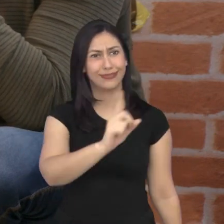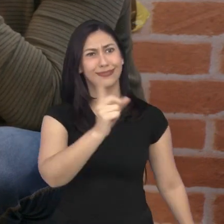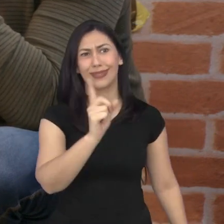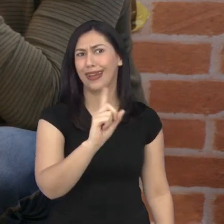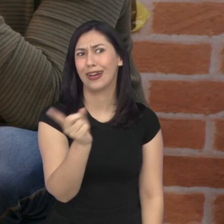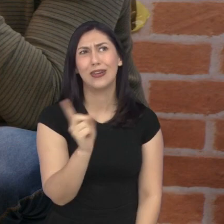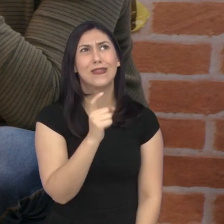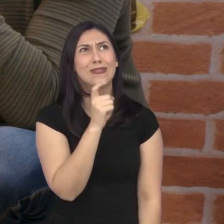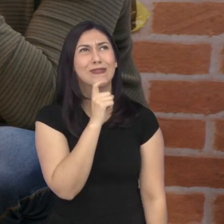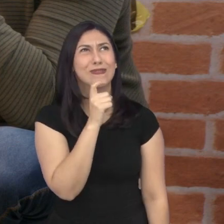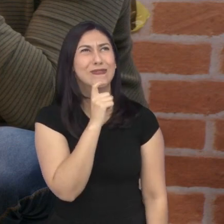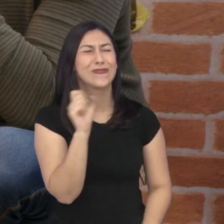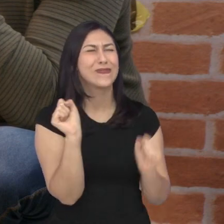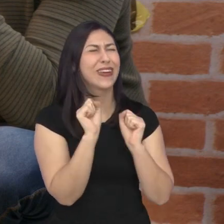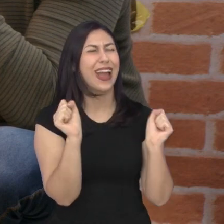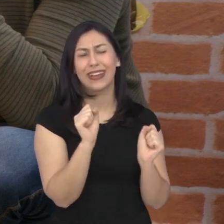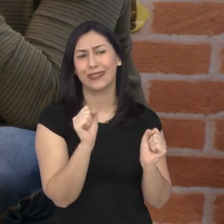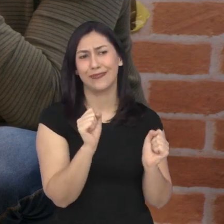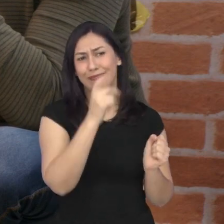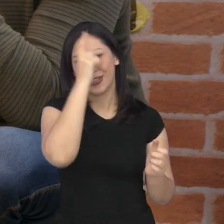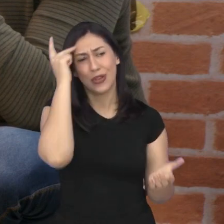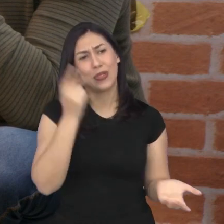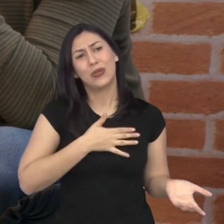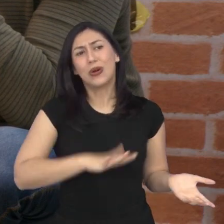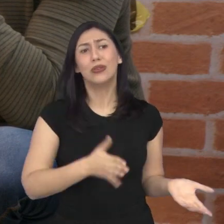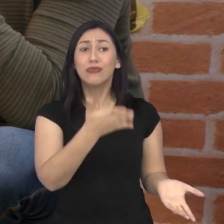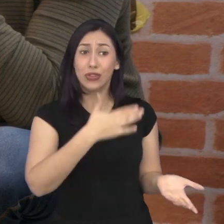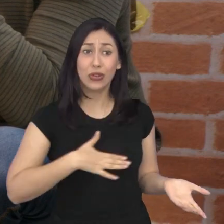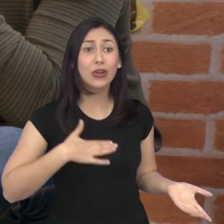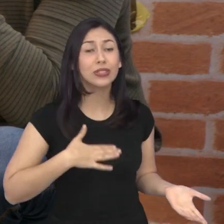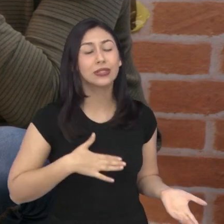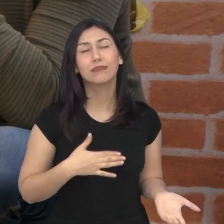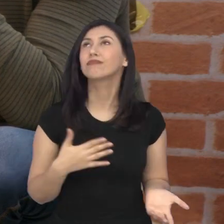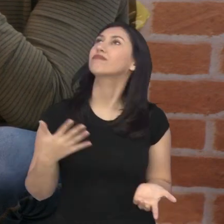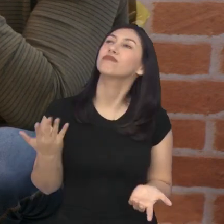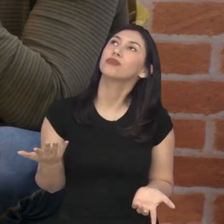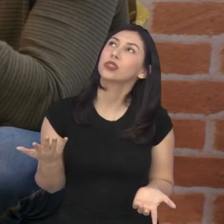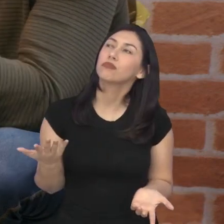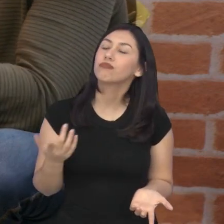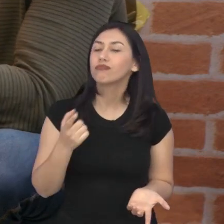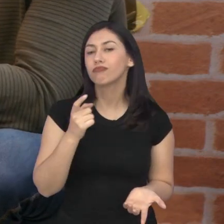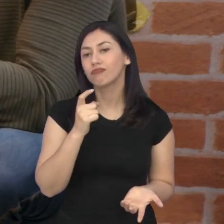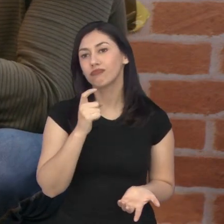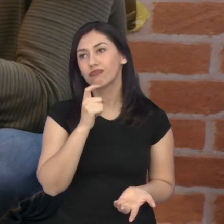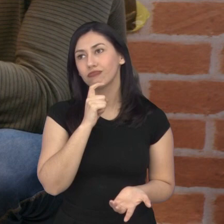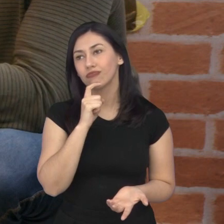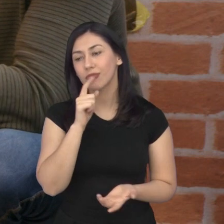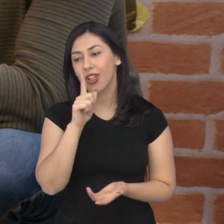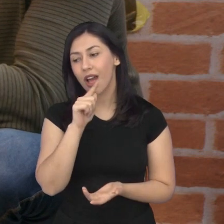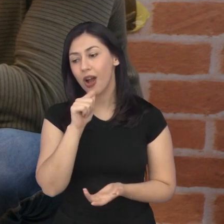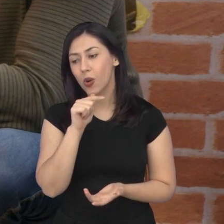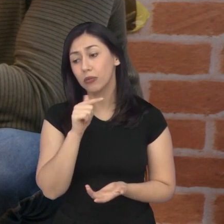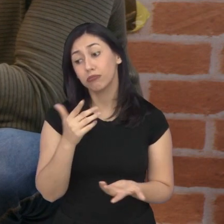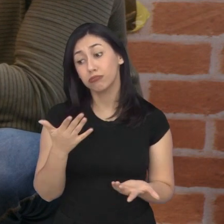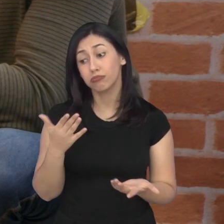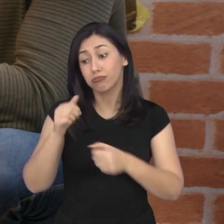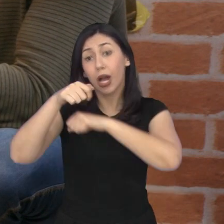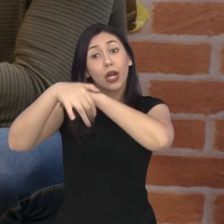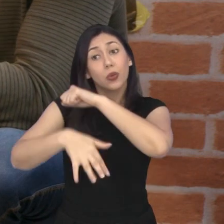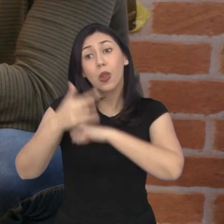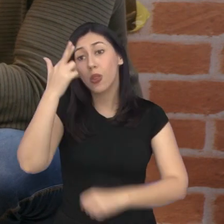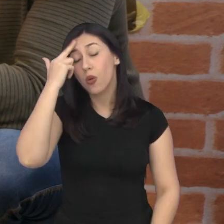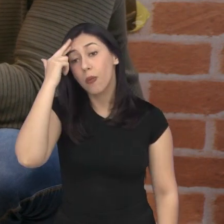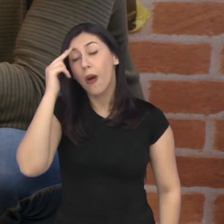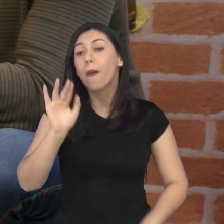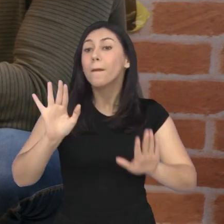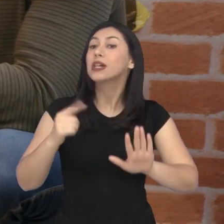A água era muito gelado, cara. E ninguém gosta de água gelada, né? Você gosta de água gelada? Ah, água gelada na cachoeira faz parte, né?